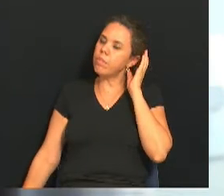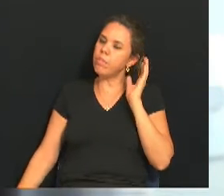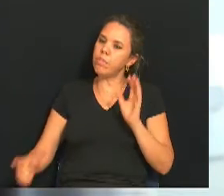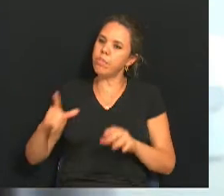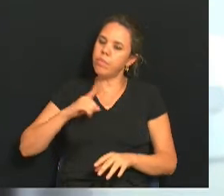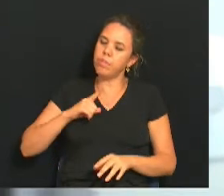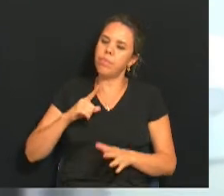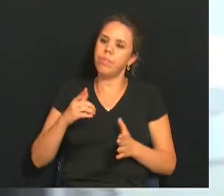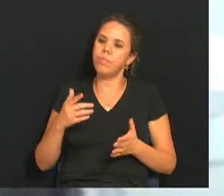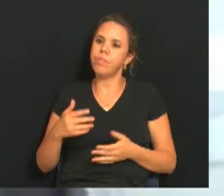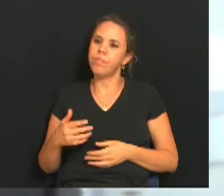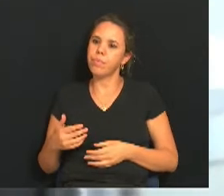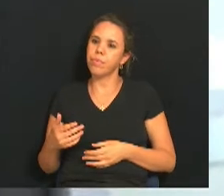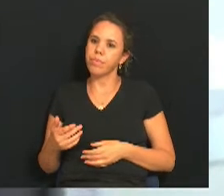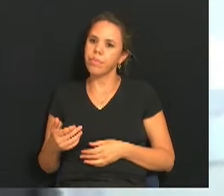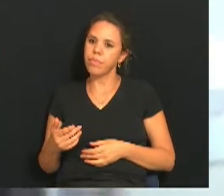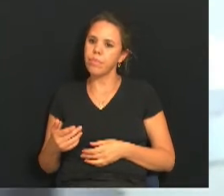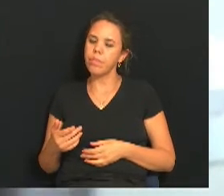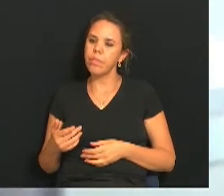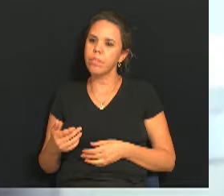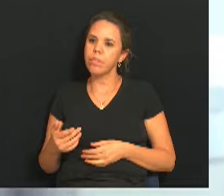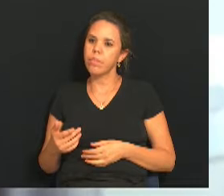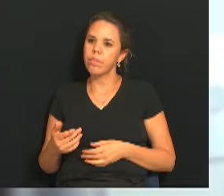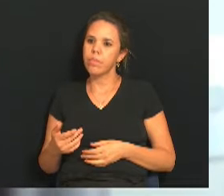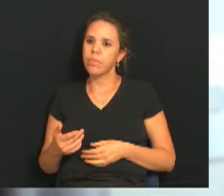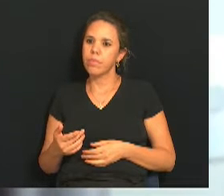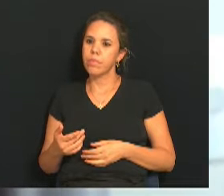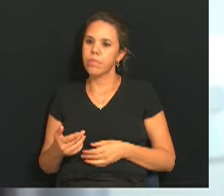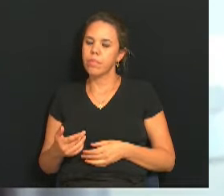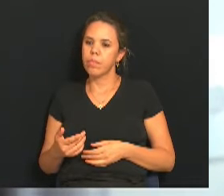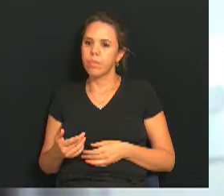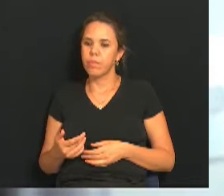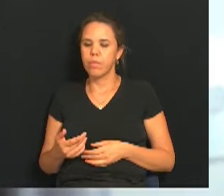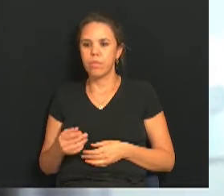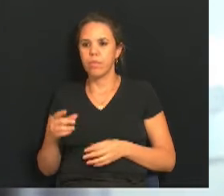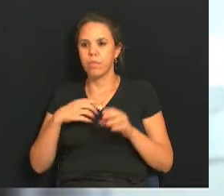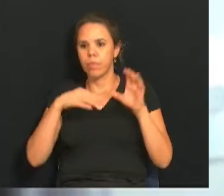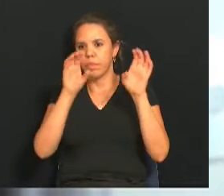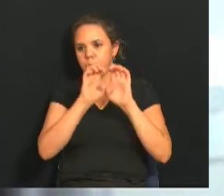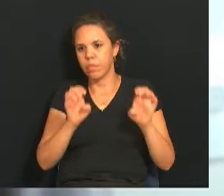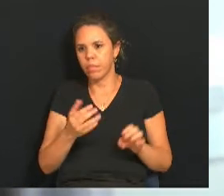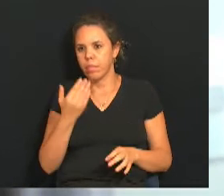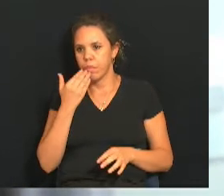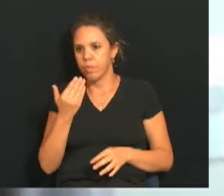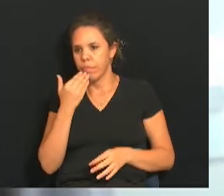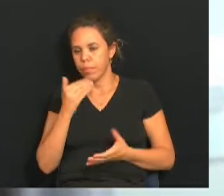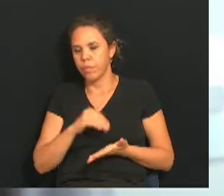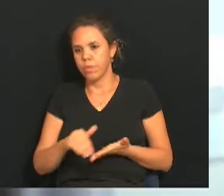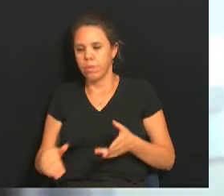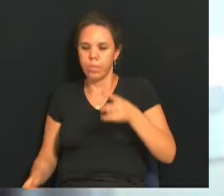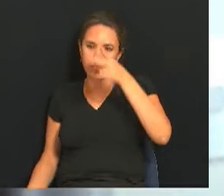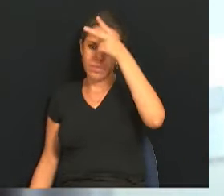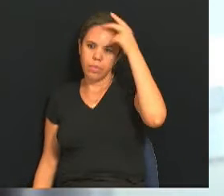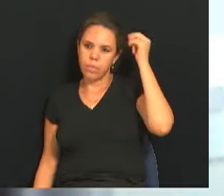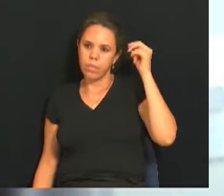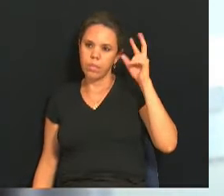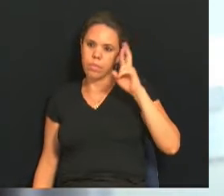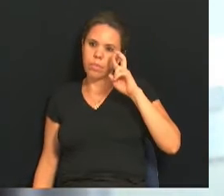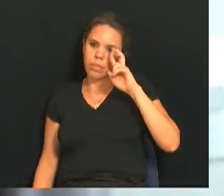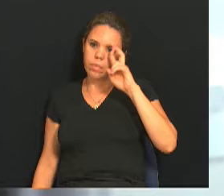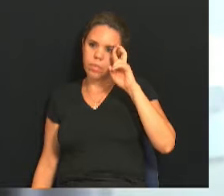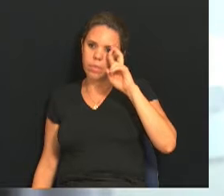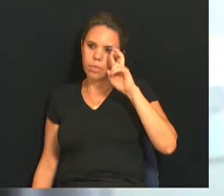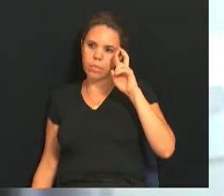dentro das estruturas a partir de pedido do gabinete do prefeito para análise dessa matéria,